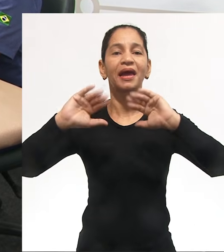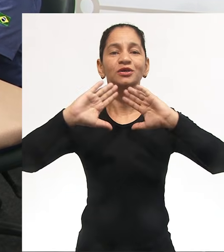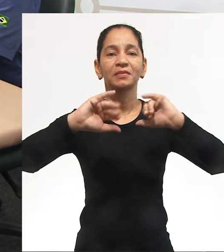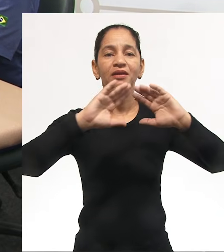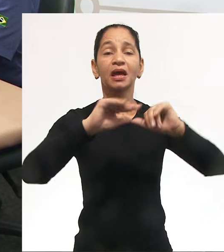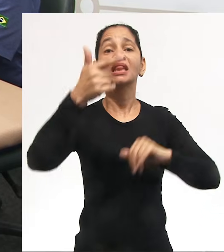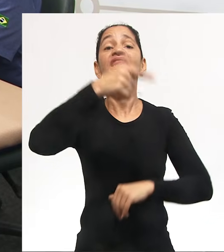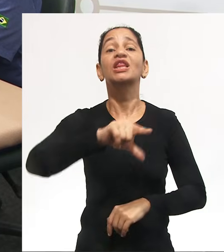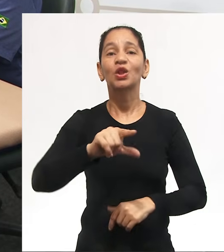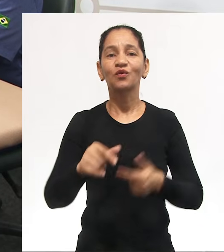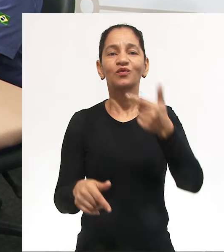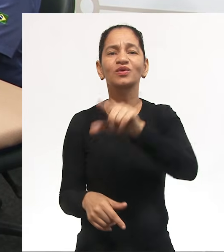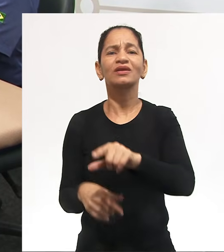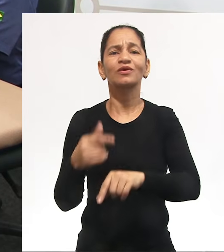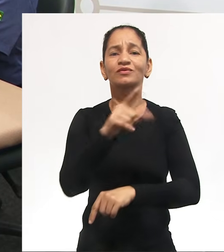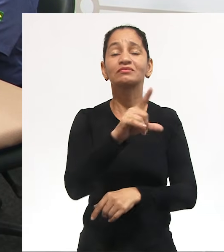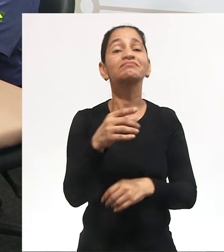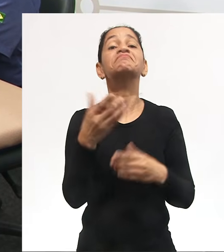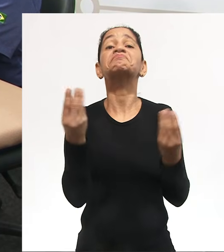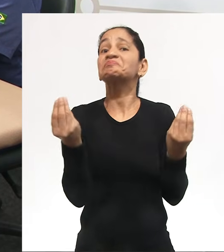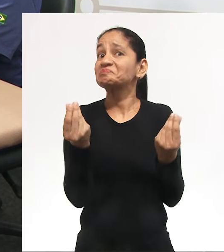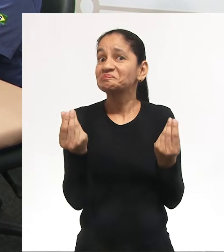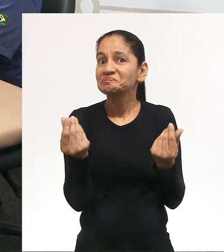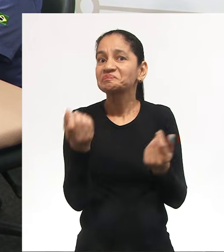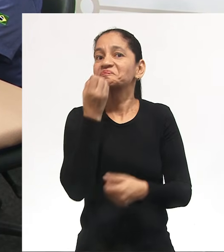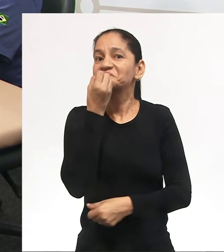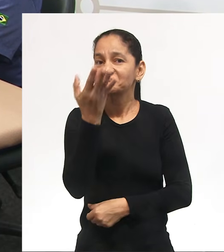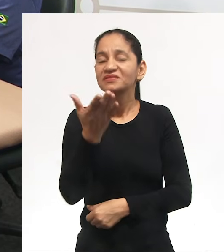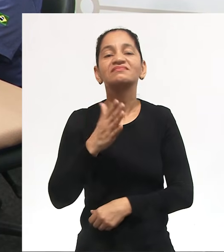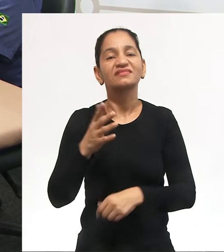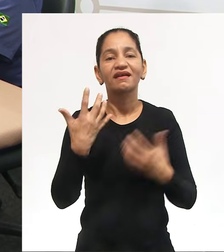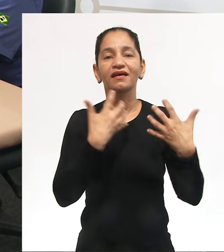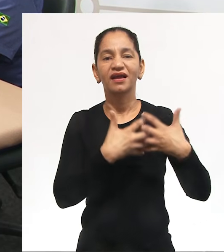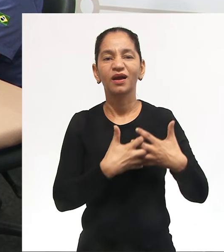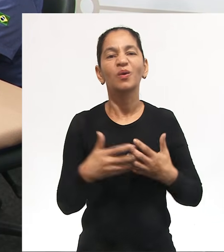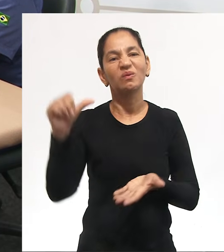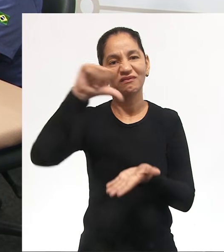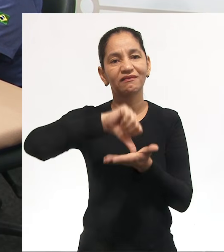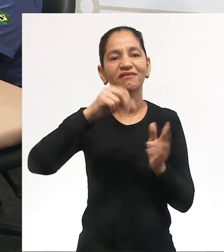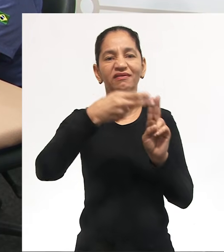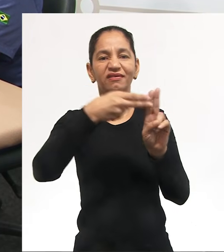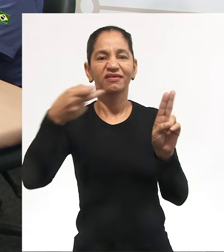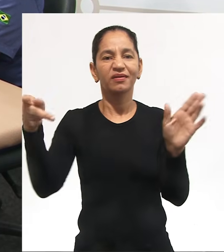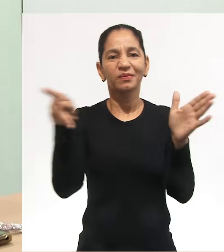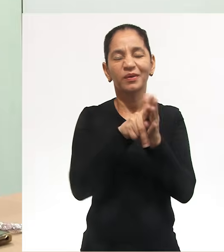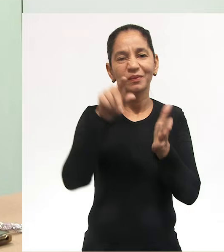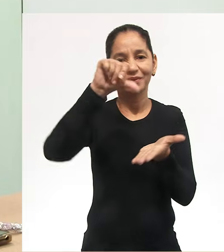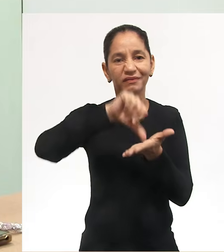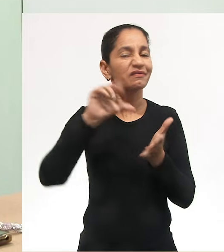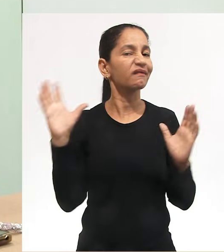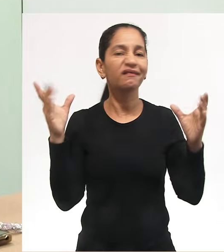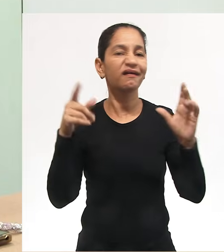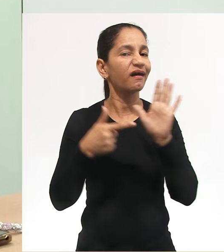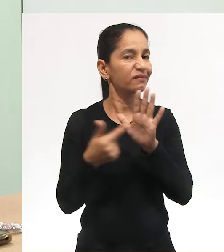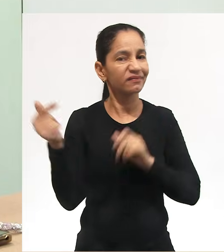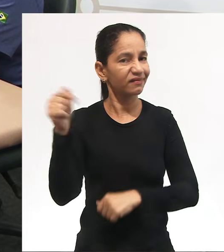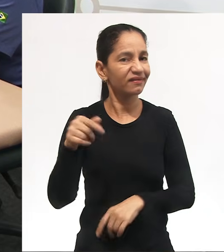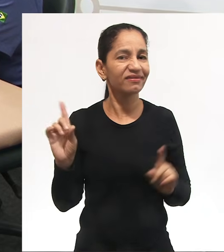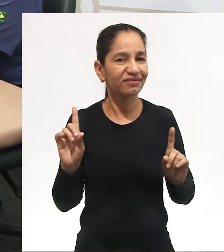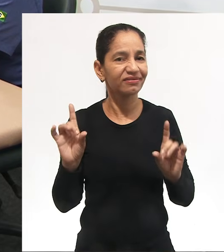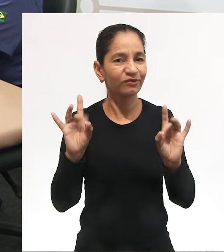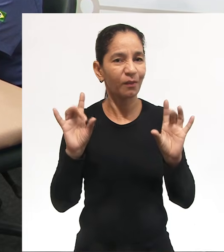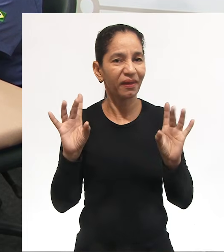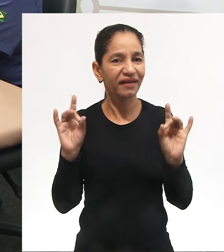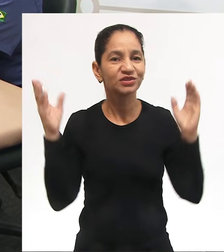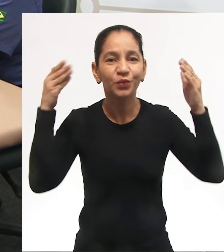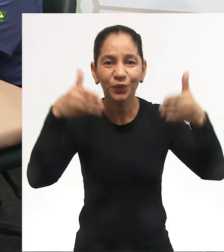as mães já estão pedindo quando que vai ter de novo, então a gente já está pensando como que vai Ah, eu fazer. acho que a gente vai querer um aqui no Zona Norte, Sim, né, ó, uma Samuel? Pois exposição é, uma aqui,